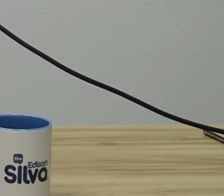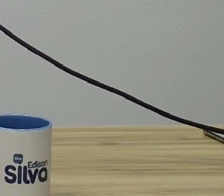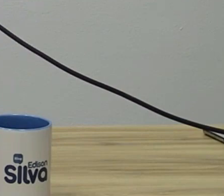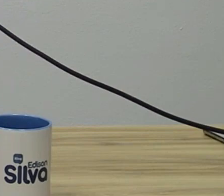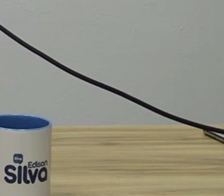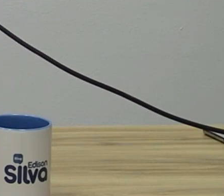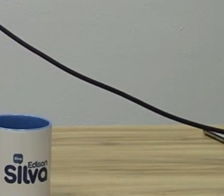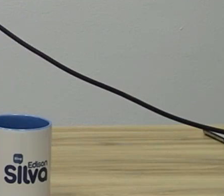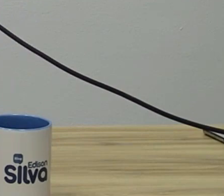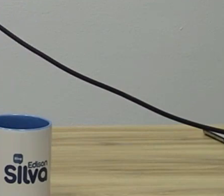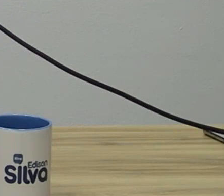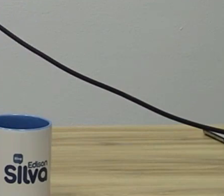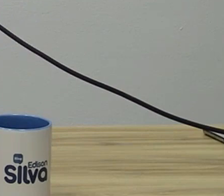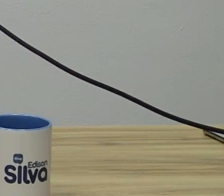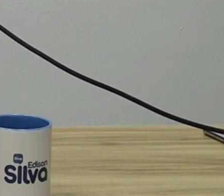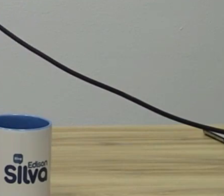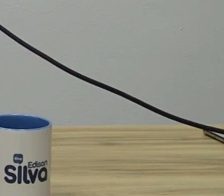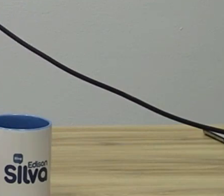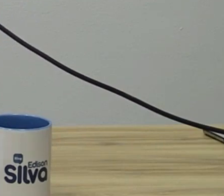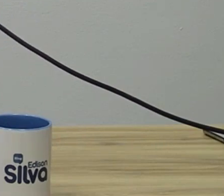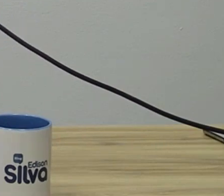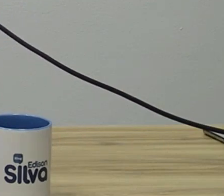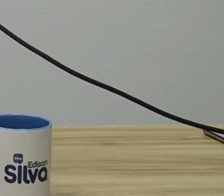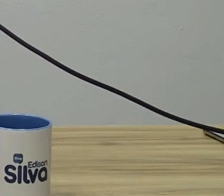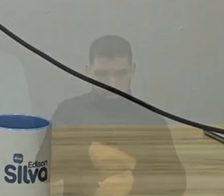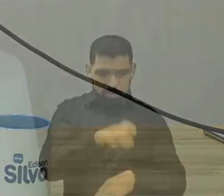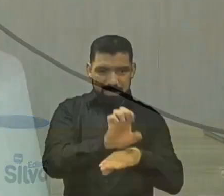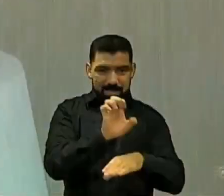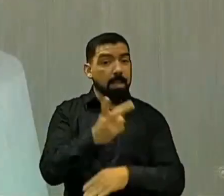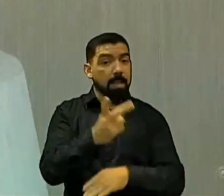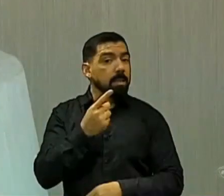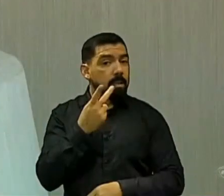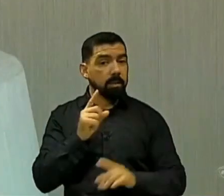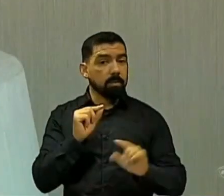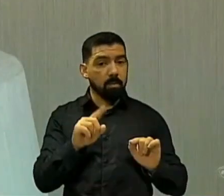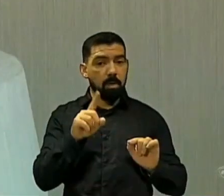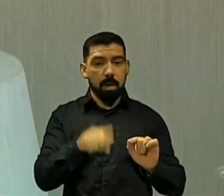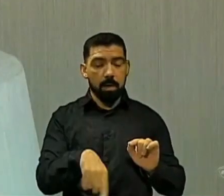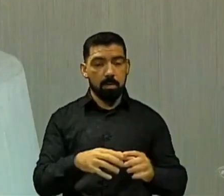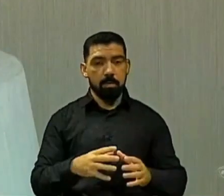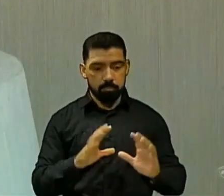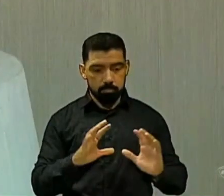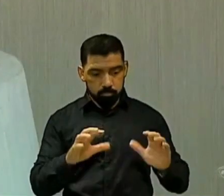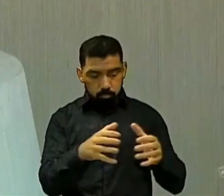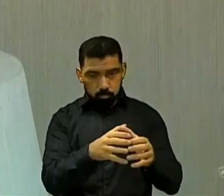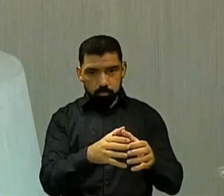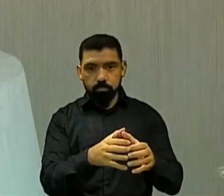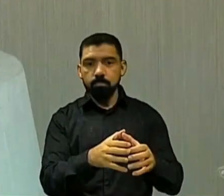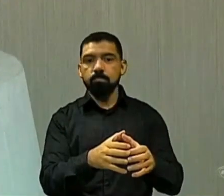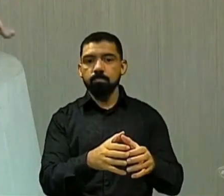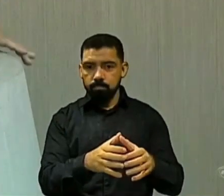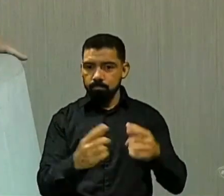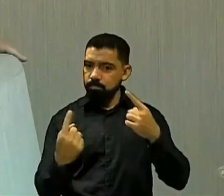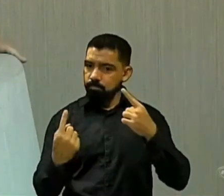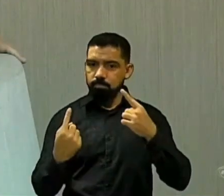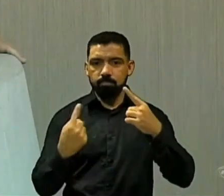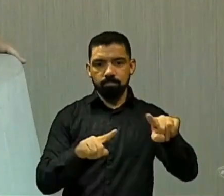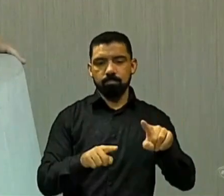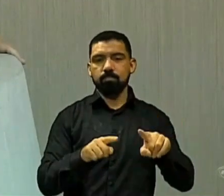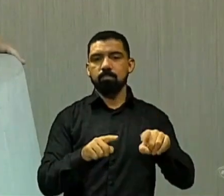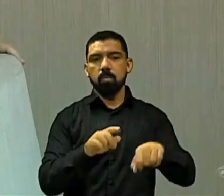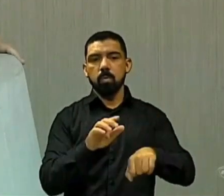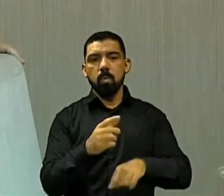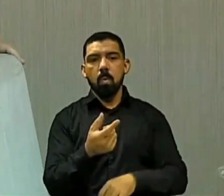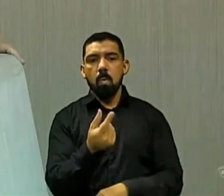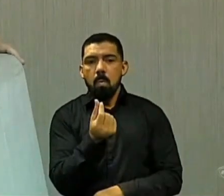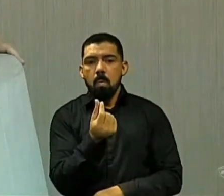Saúde sobre a majoração. Vamos ouvi-lo. Um nicho de revolta contra os